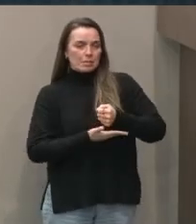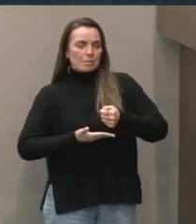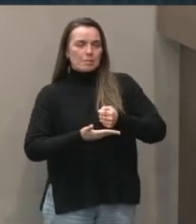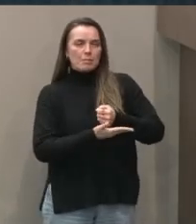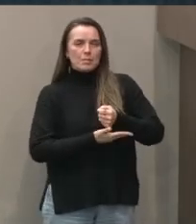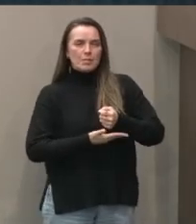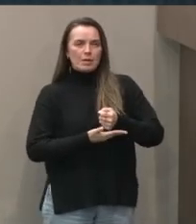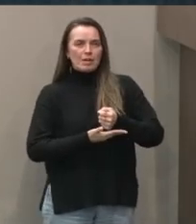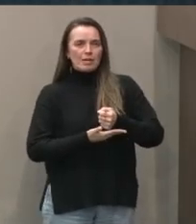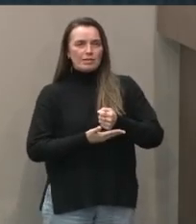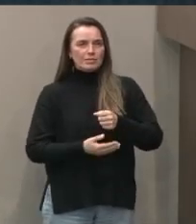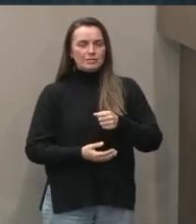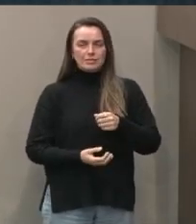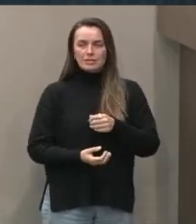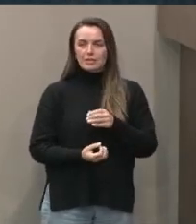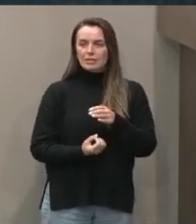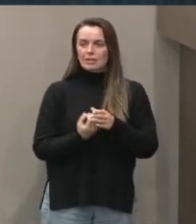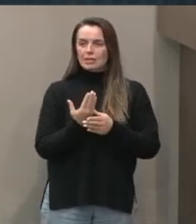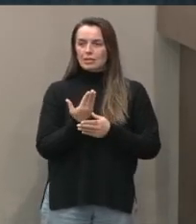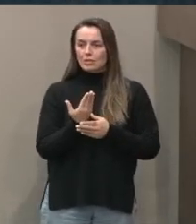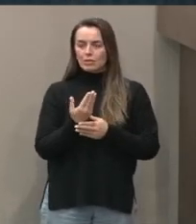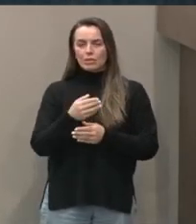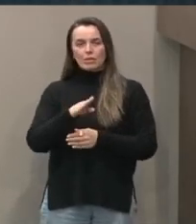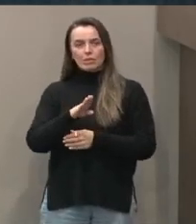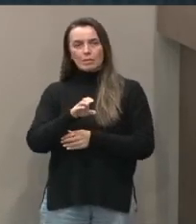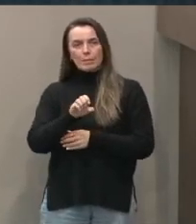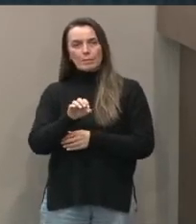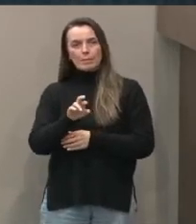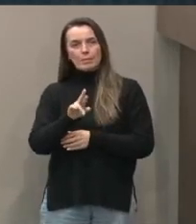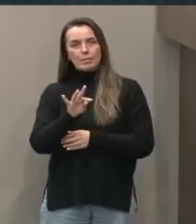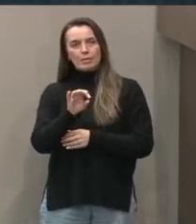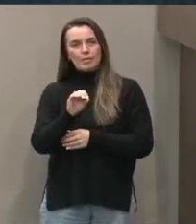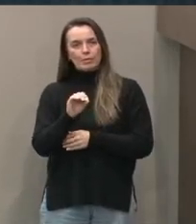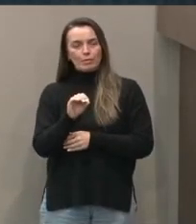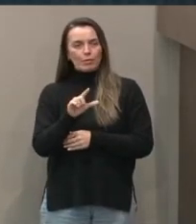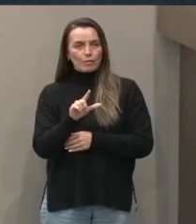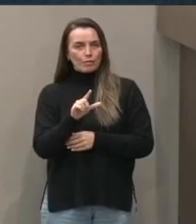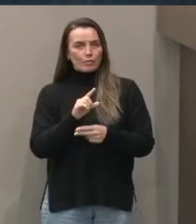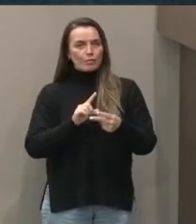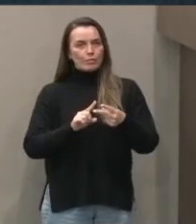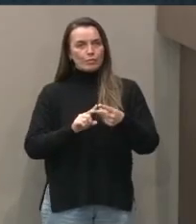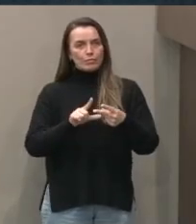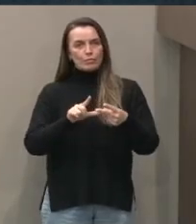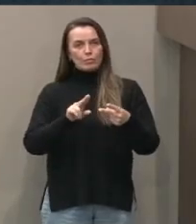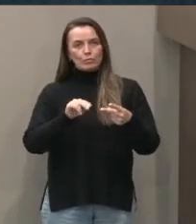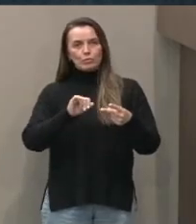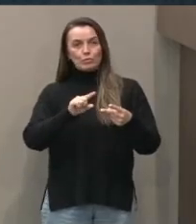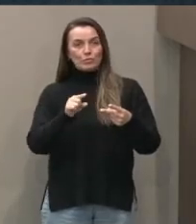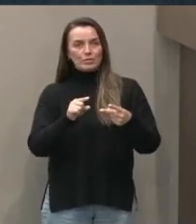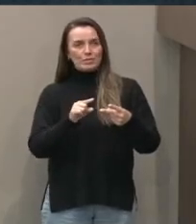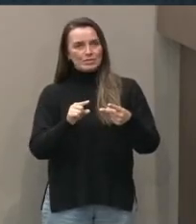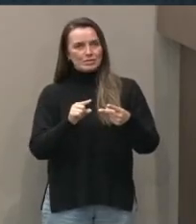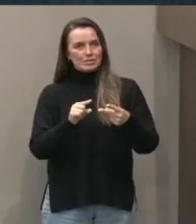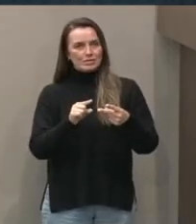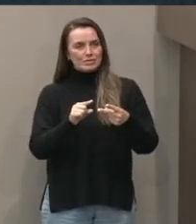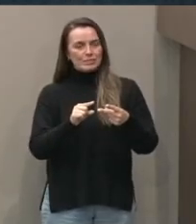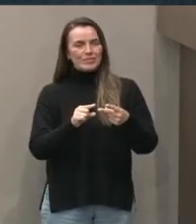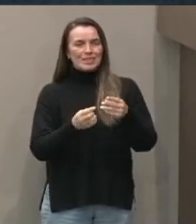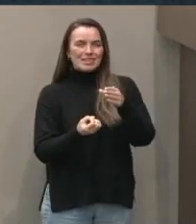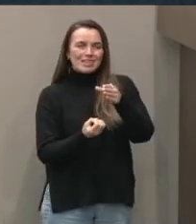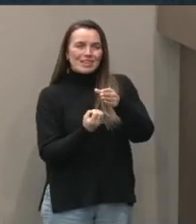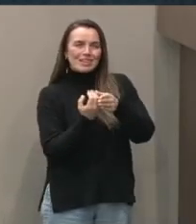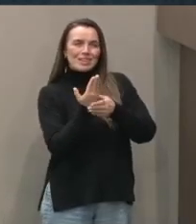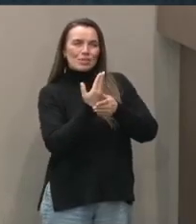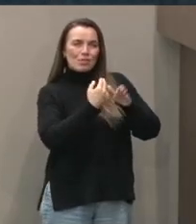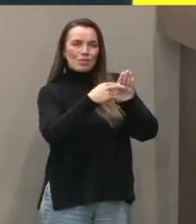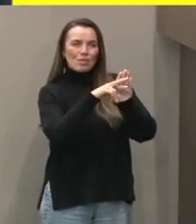os fundadores, Paulo Bertol e José Luiz Gouveia Furtado Sobrinho, que estabeleceram normas